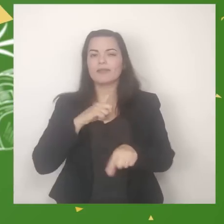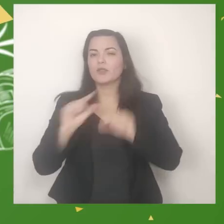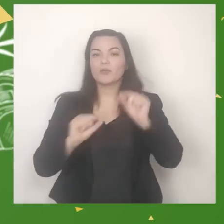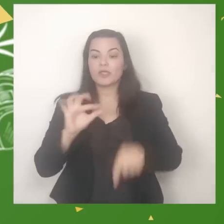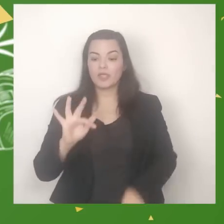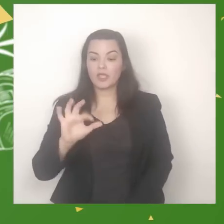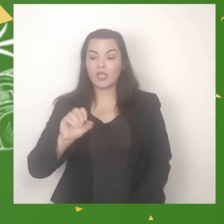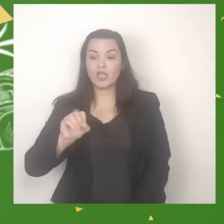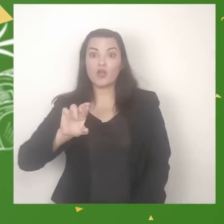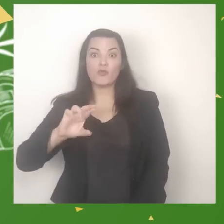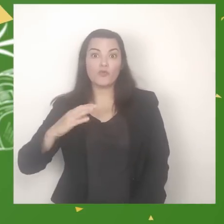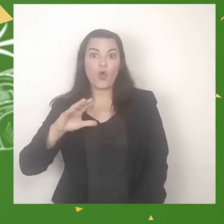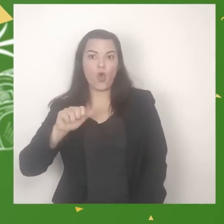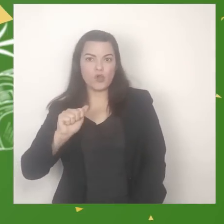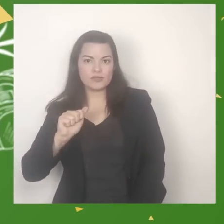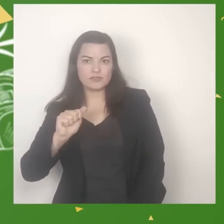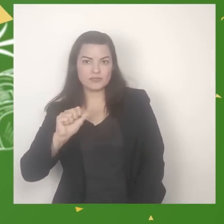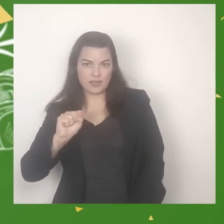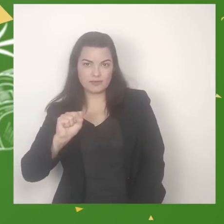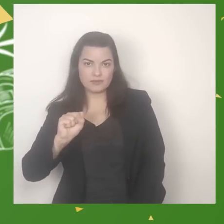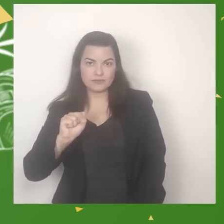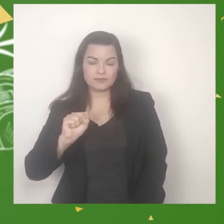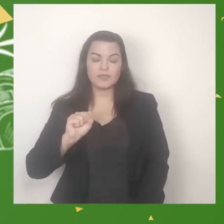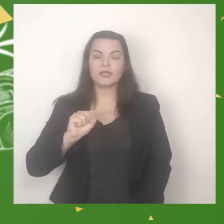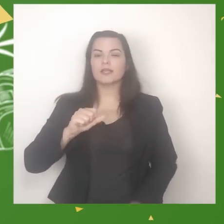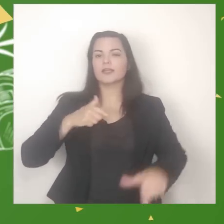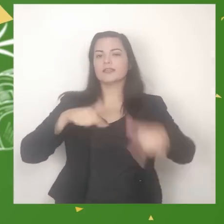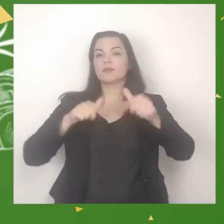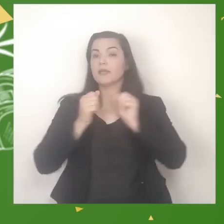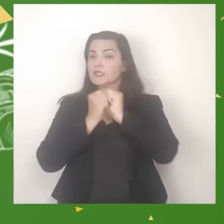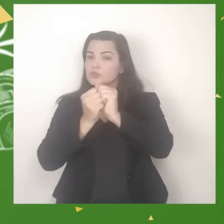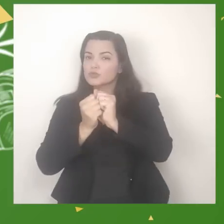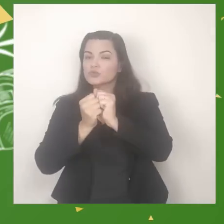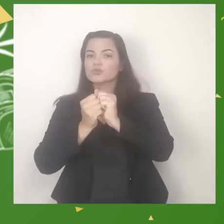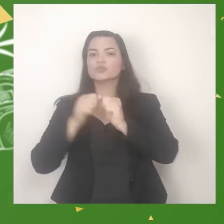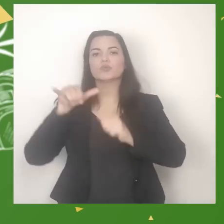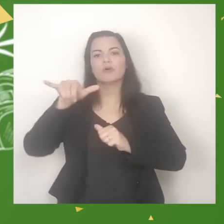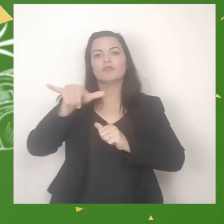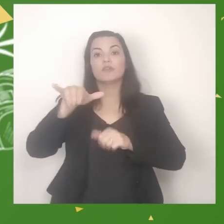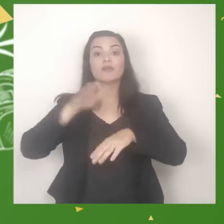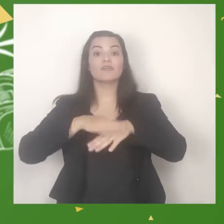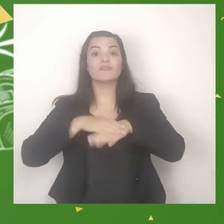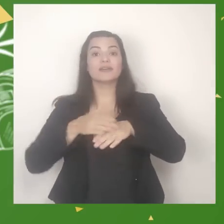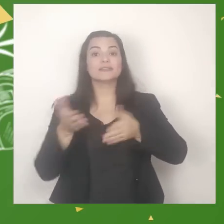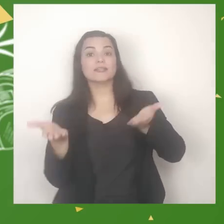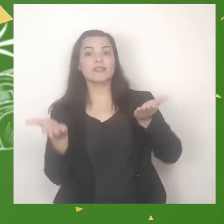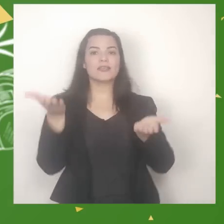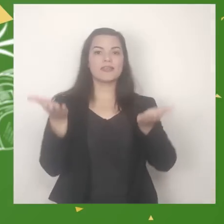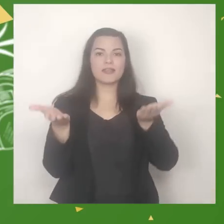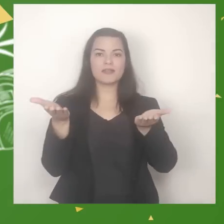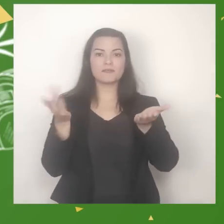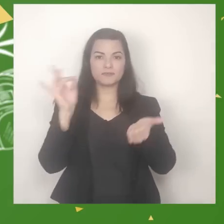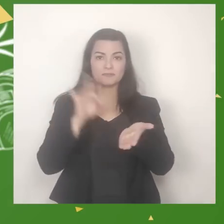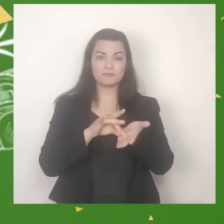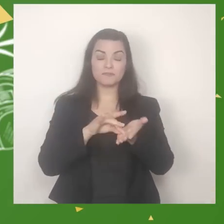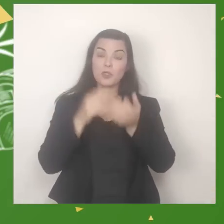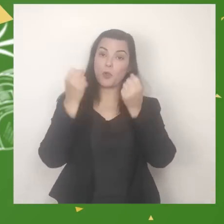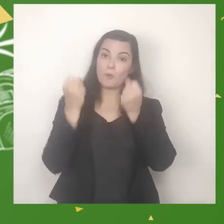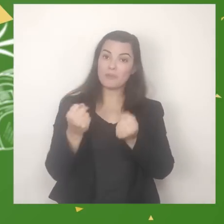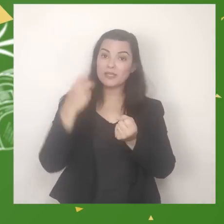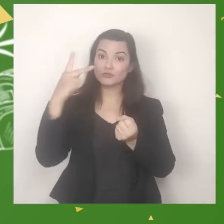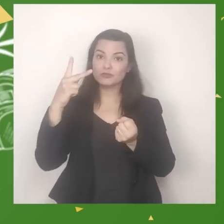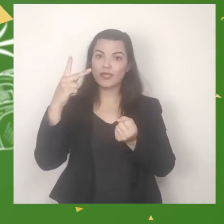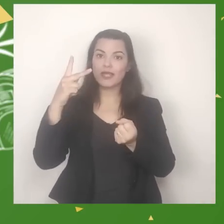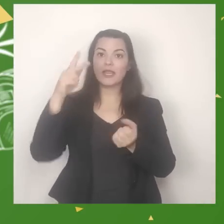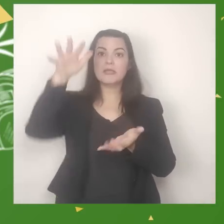forças que atuam nesse avião contrabalanceando o seu peso. Então, o peso é direcionado